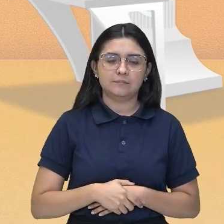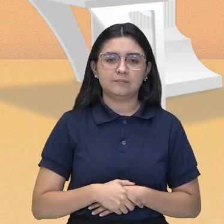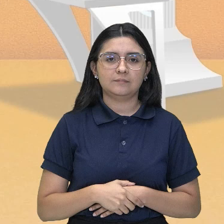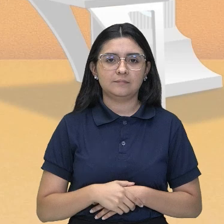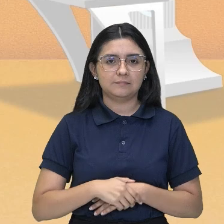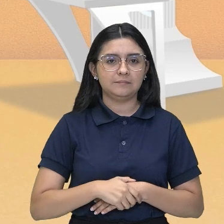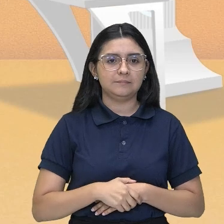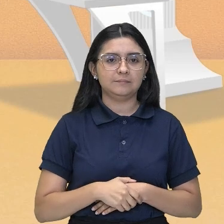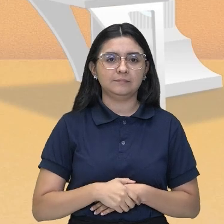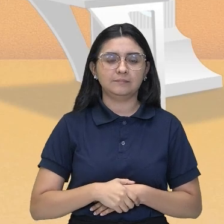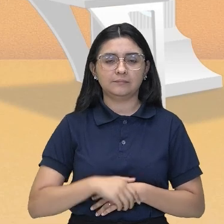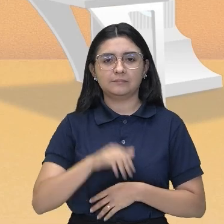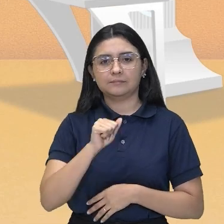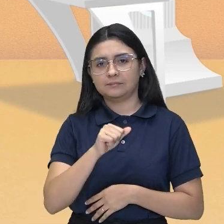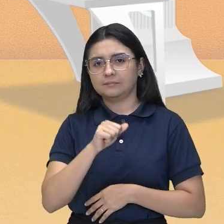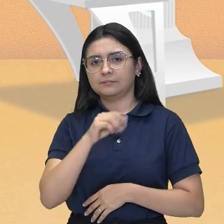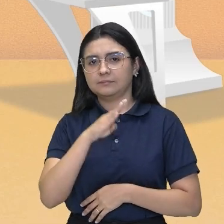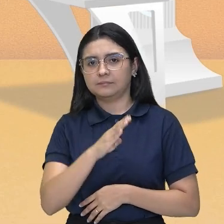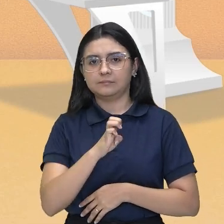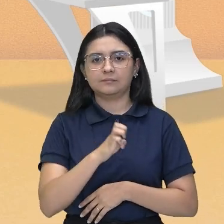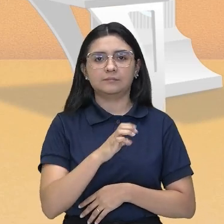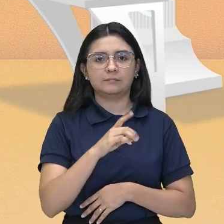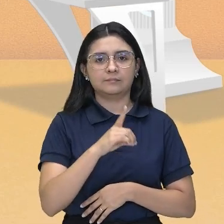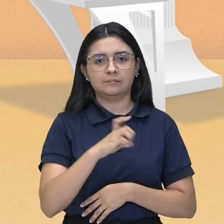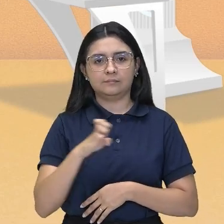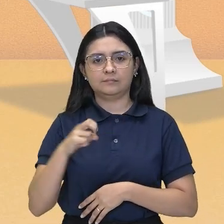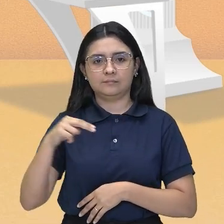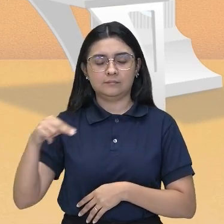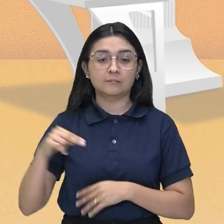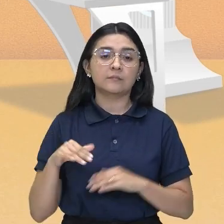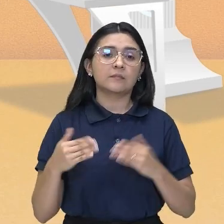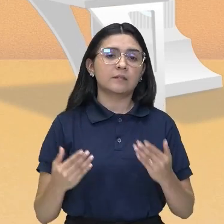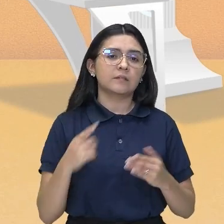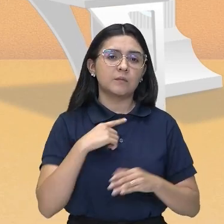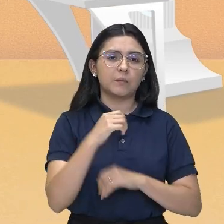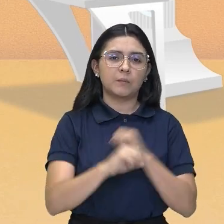né? Desculpa aí o meu inglês.